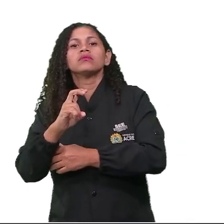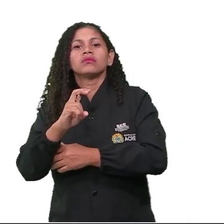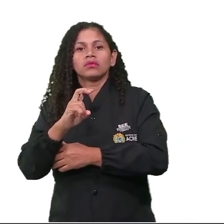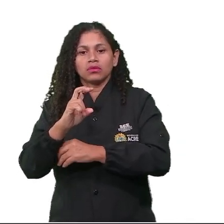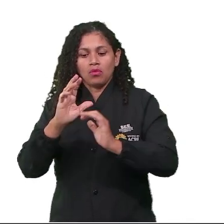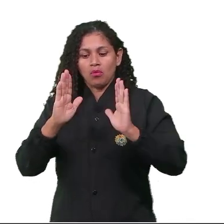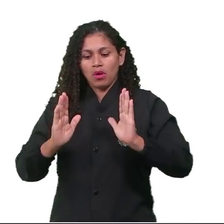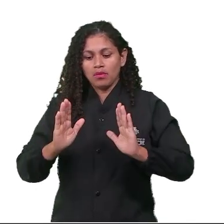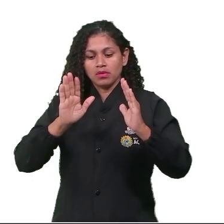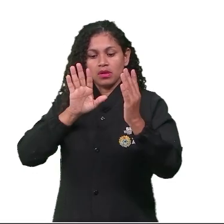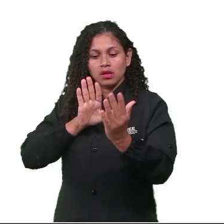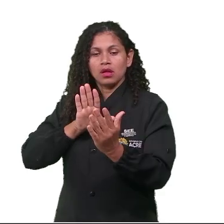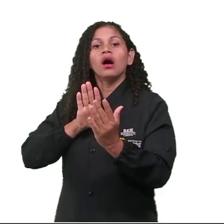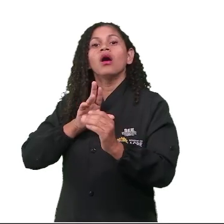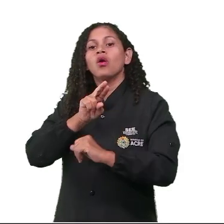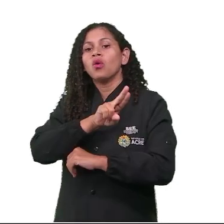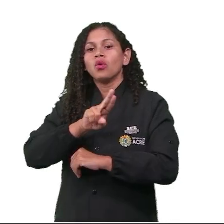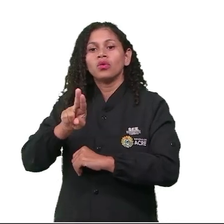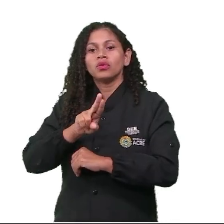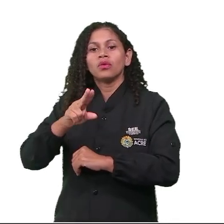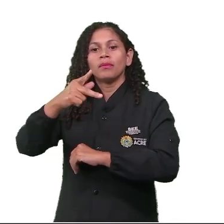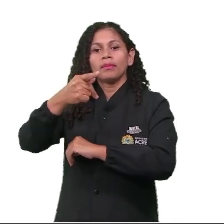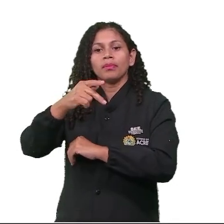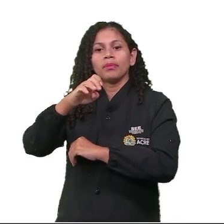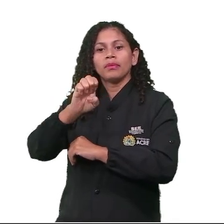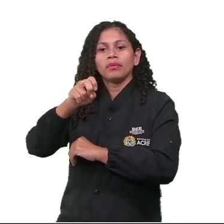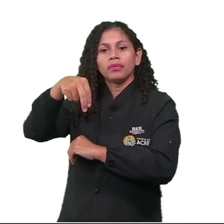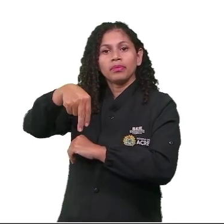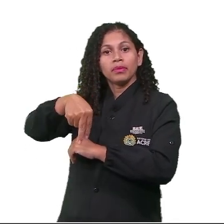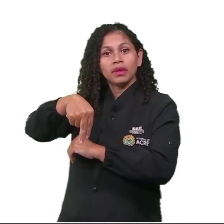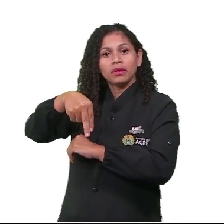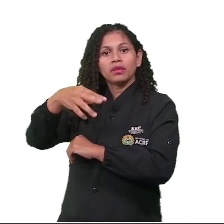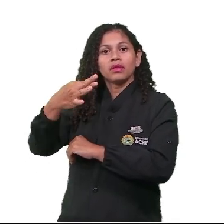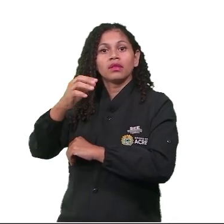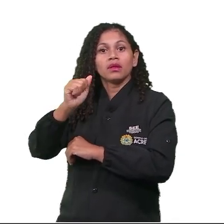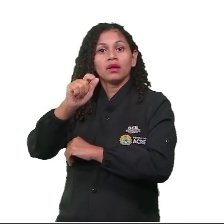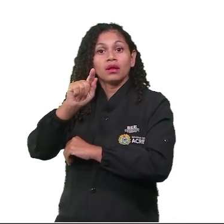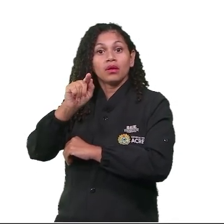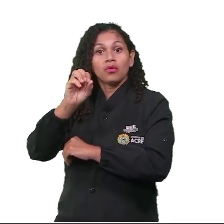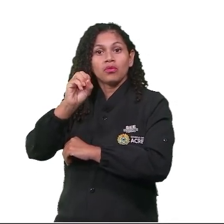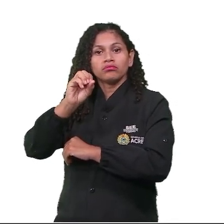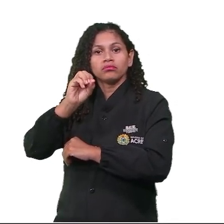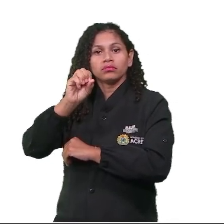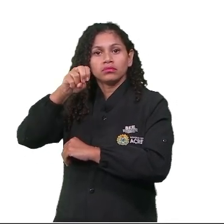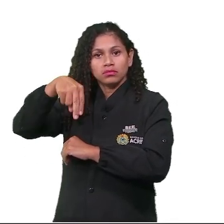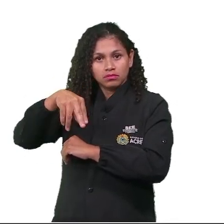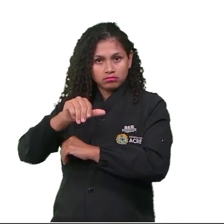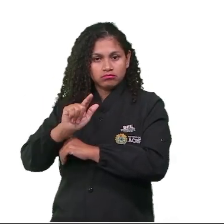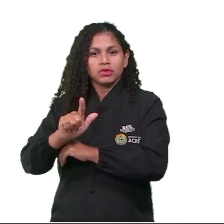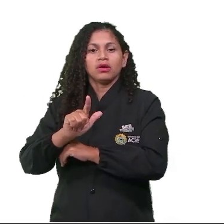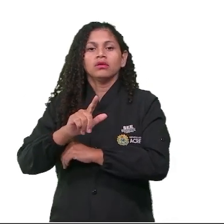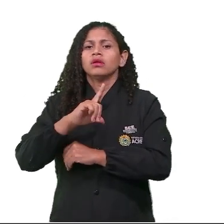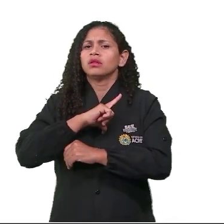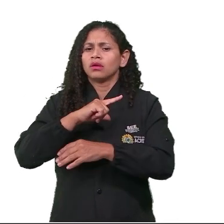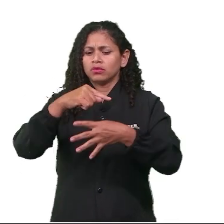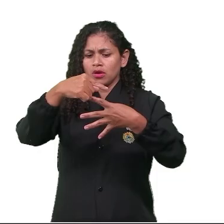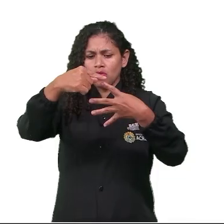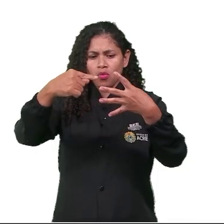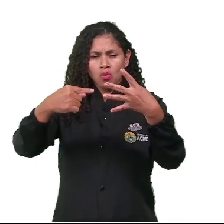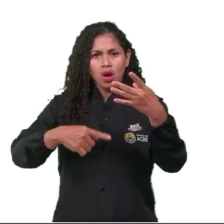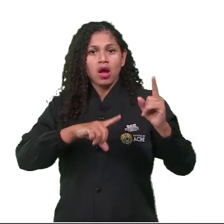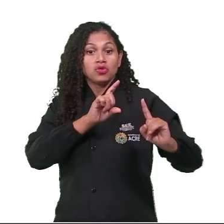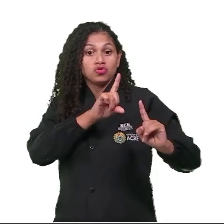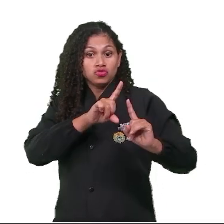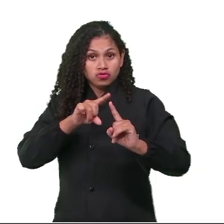pentagonal. E aí na imagem nós podemos observar 4 prismas, né? E cada prisma aí ele possui uma base